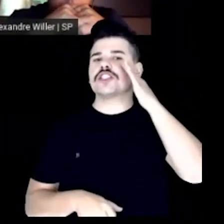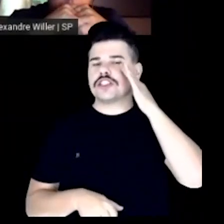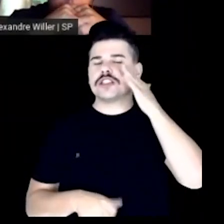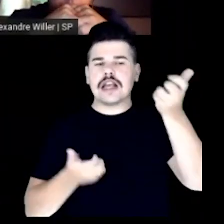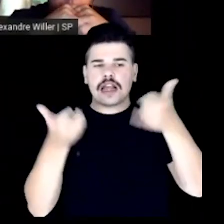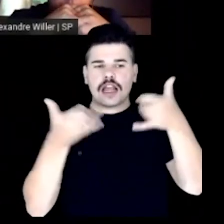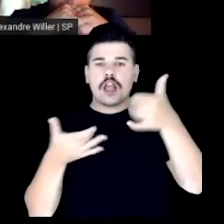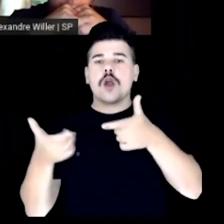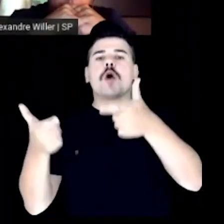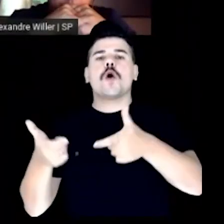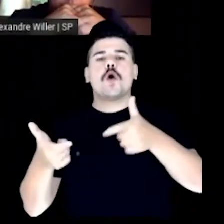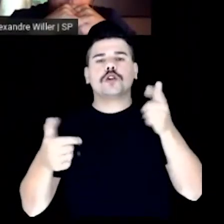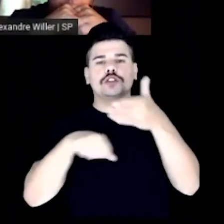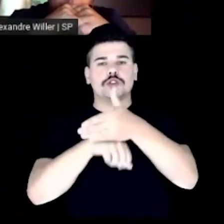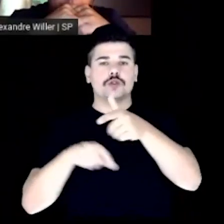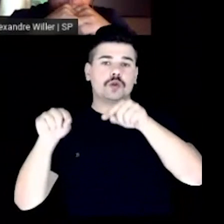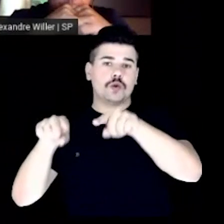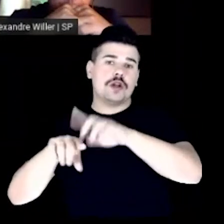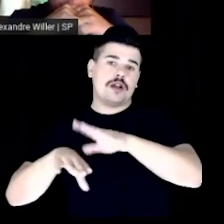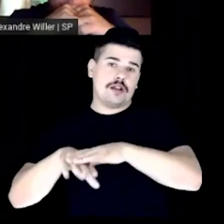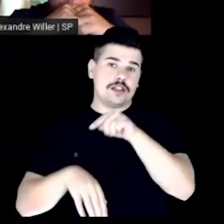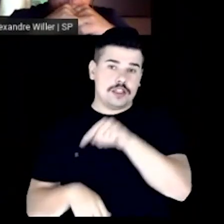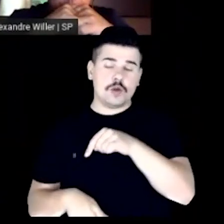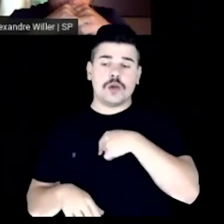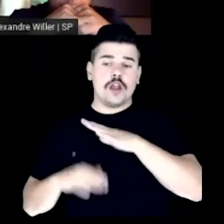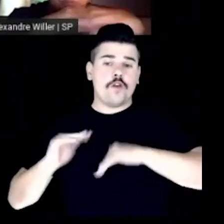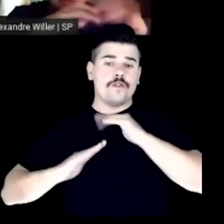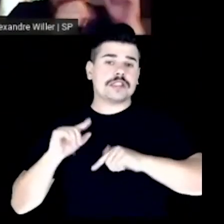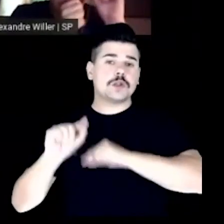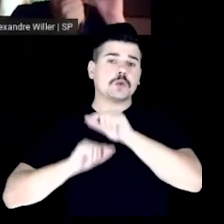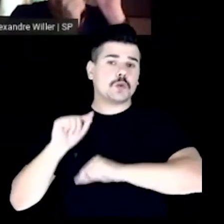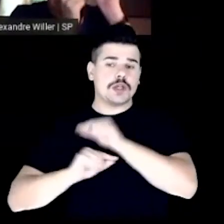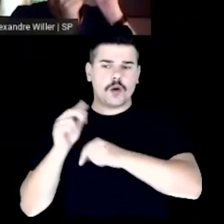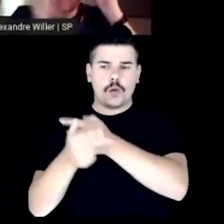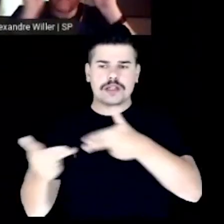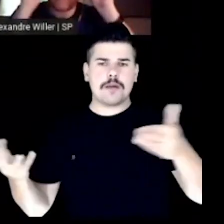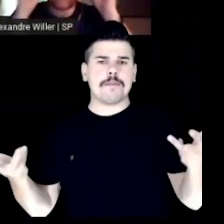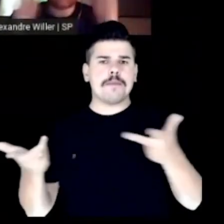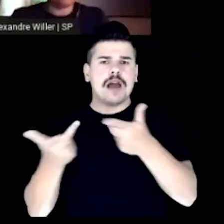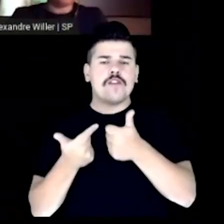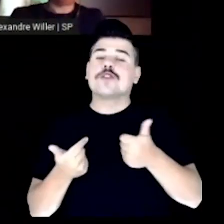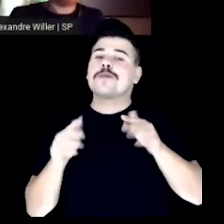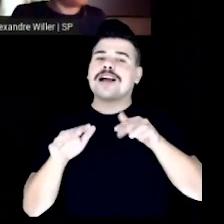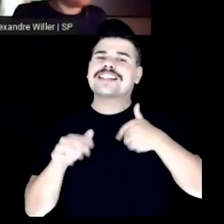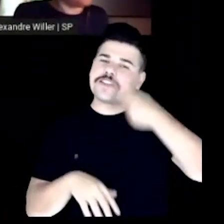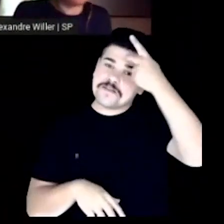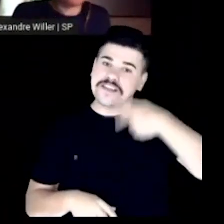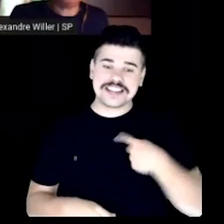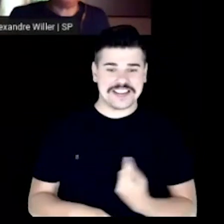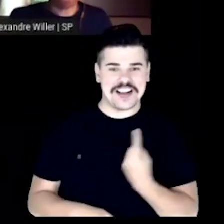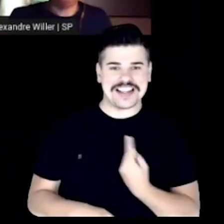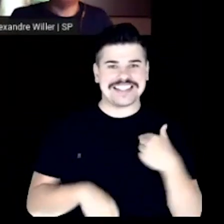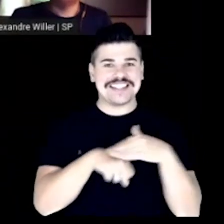entendendo, pera, aonde eu estava indo com aquilo, que é isso que eu estou estruturando, que eu estou achando que está incrível, mas estou falando